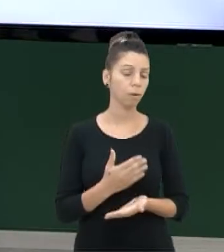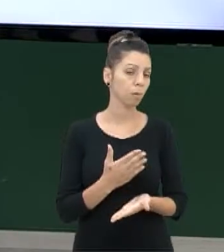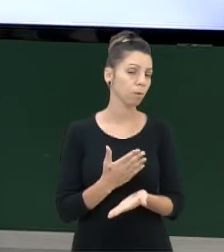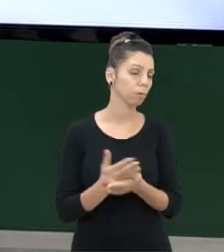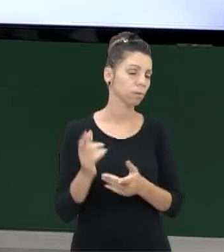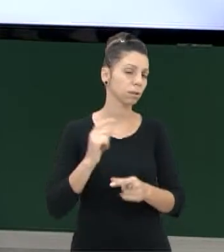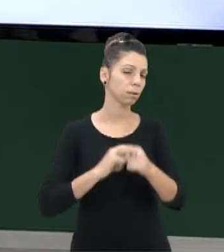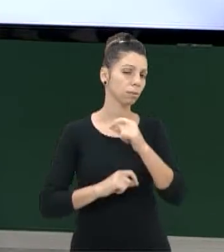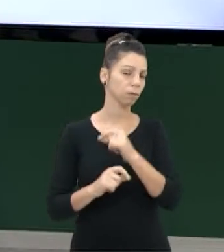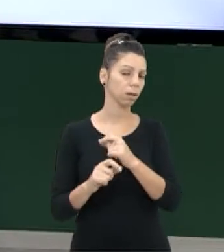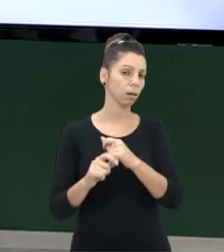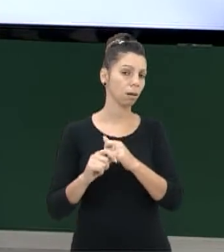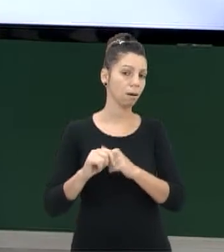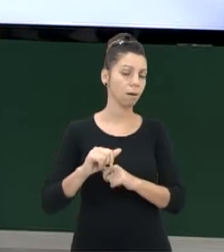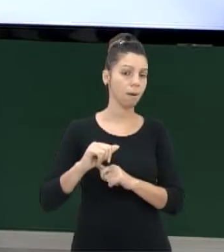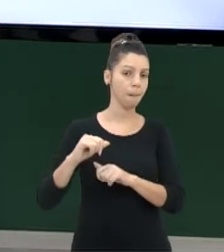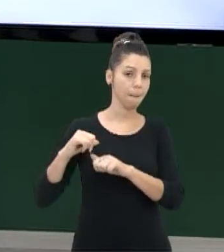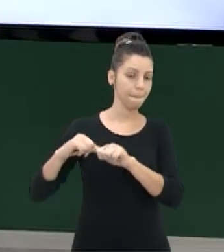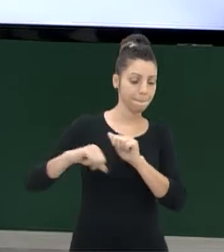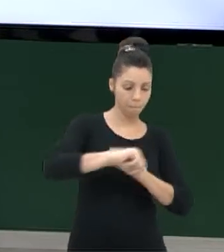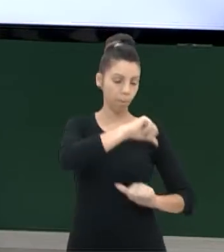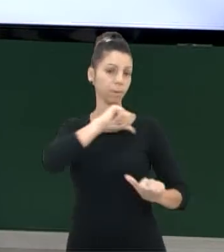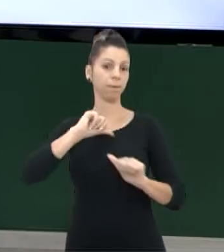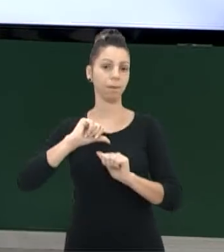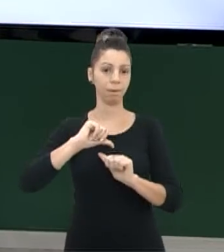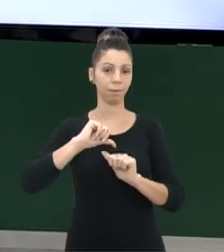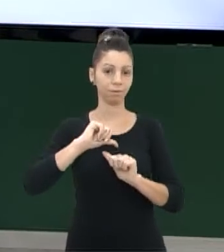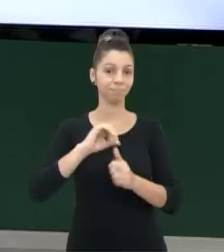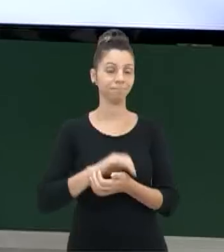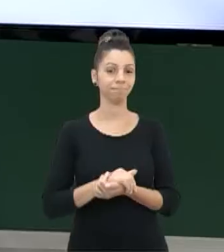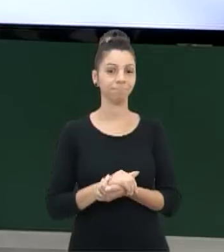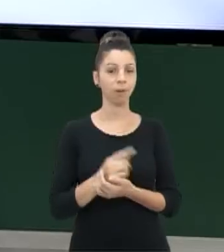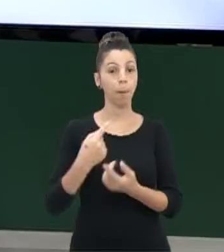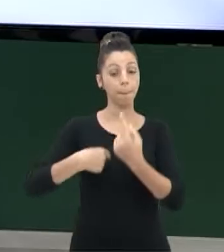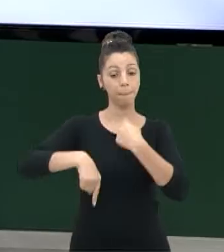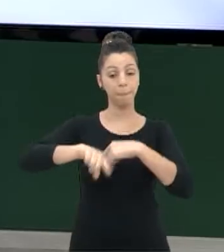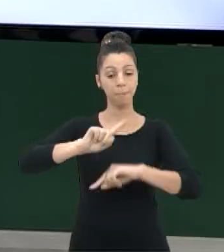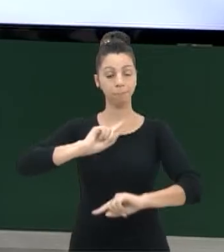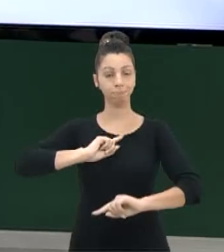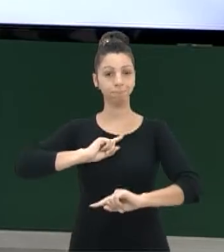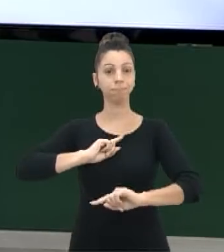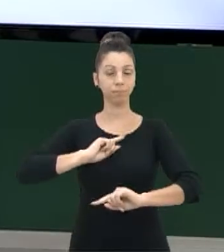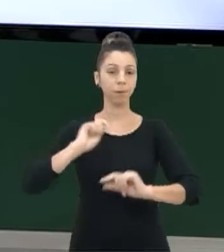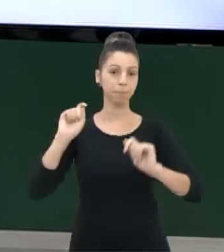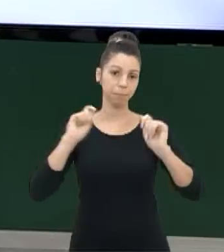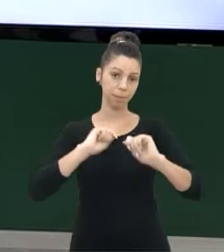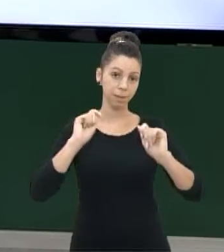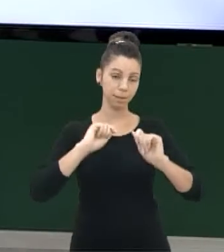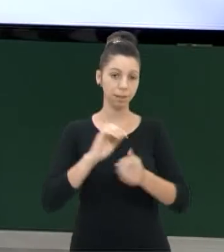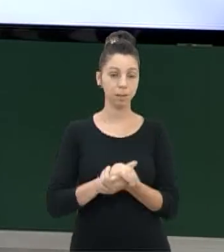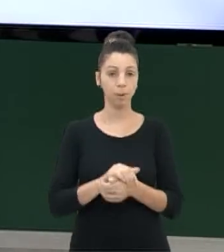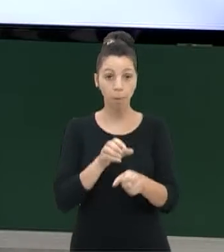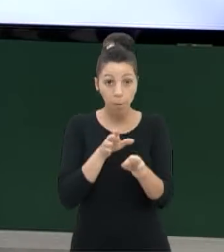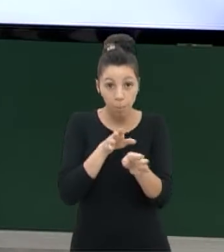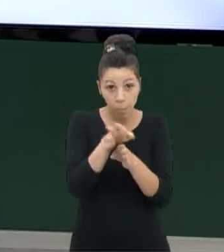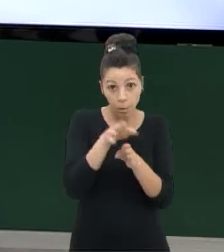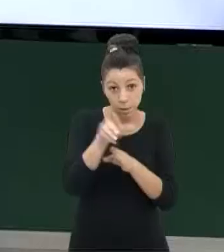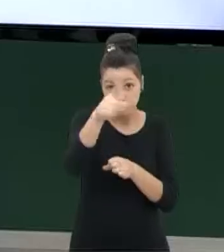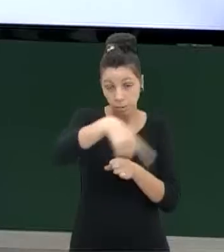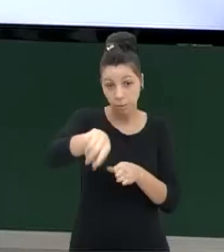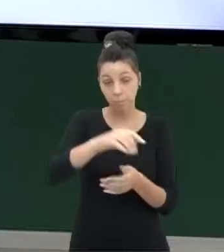repensar os nossos pensamentos? Uma dica que eu vou dar para você, que eu acho bem legal, que eu já ouvi e já pratiquei,